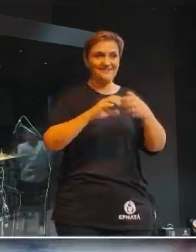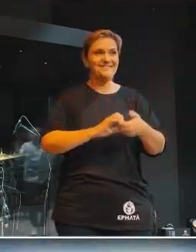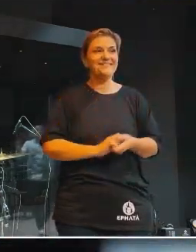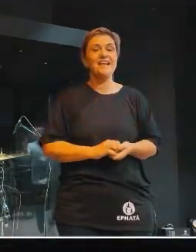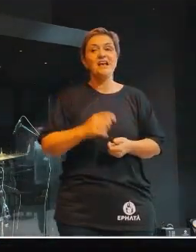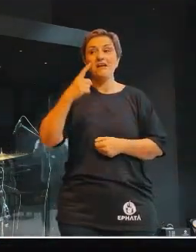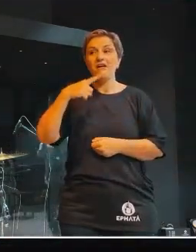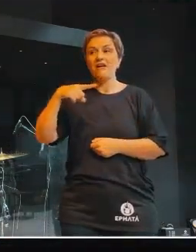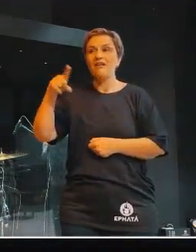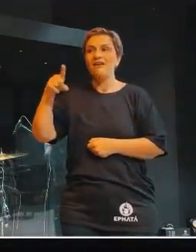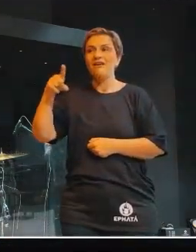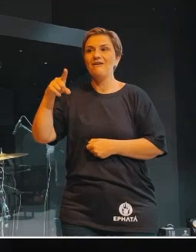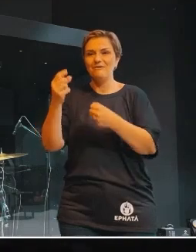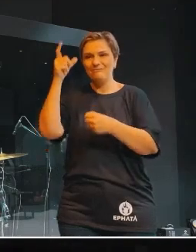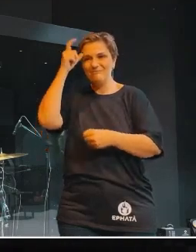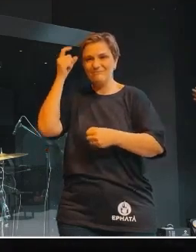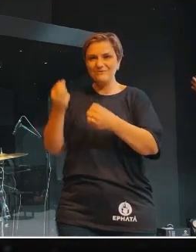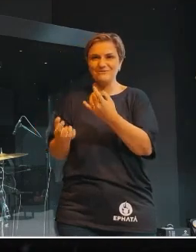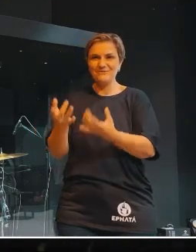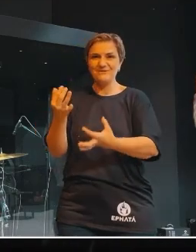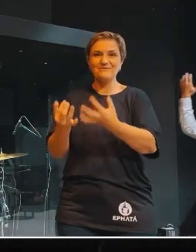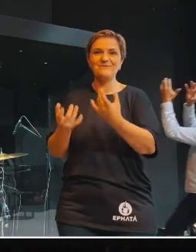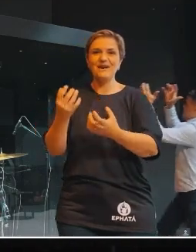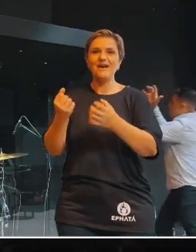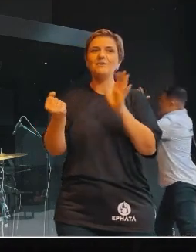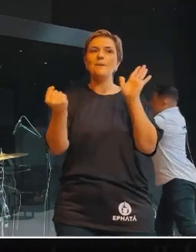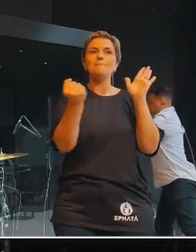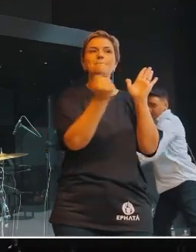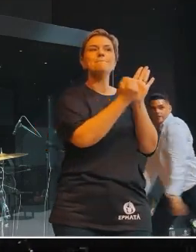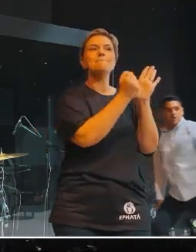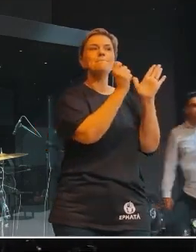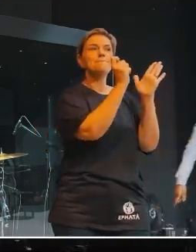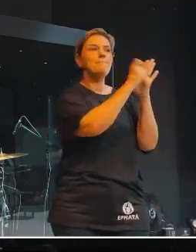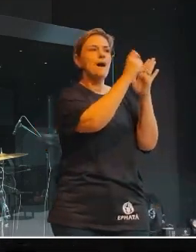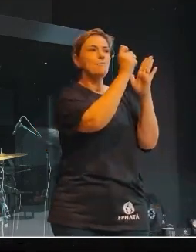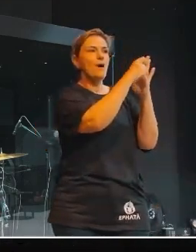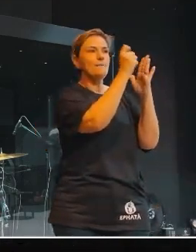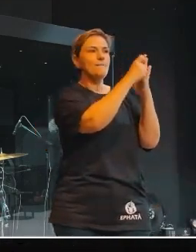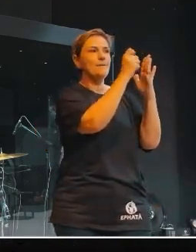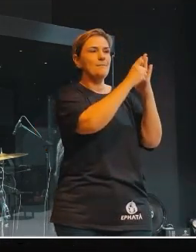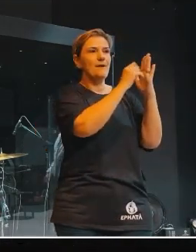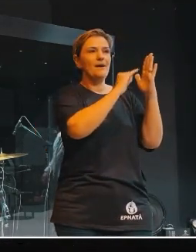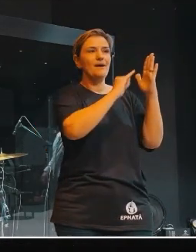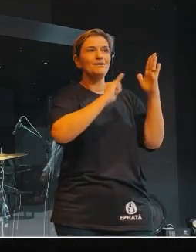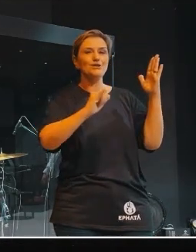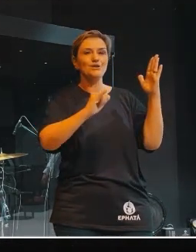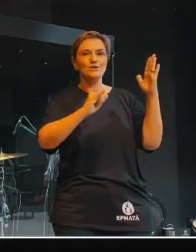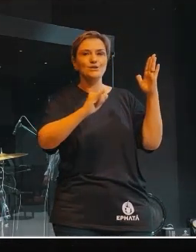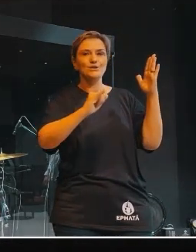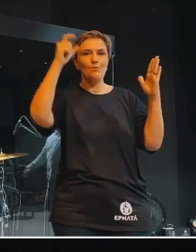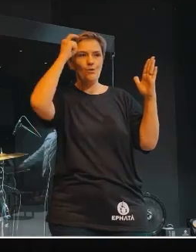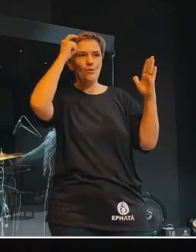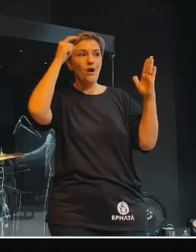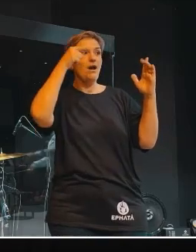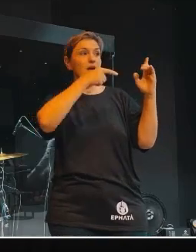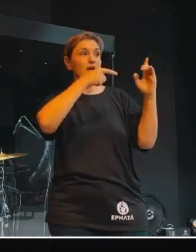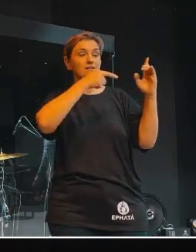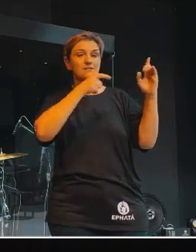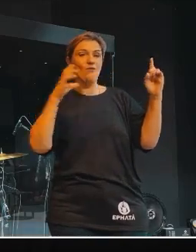e levou para o inferno, e pregou na parede e disse para os demônios: eis o alvo,